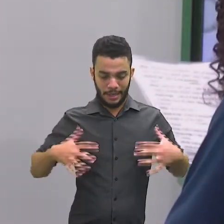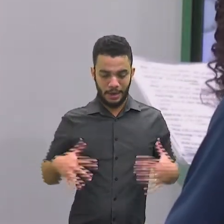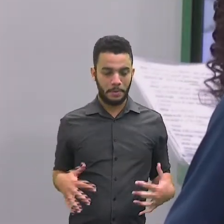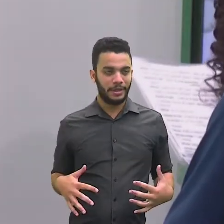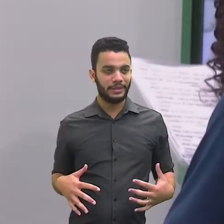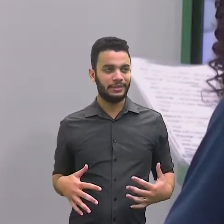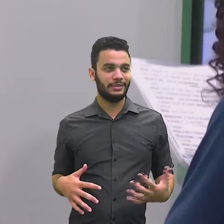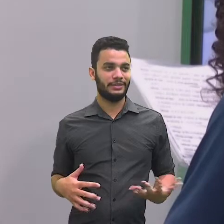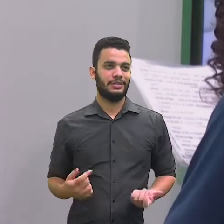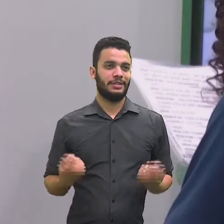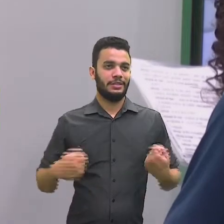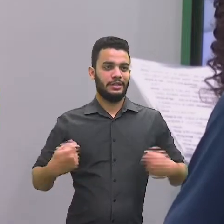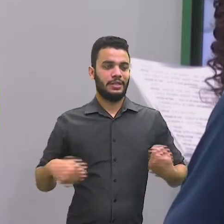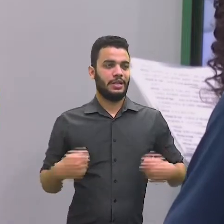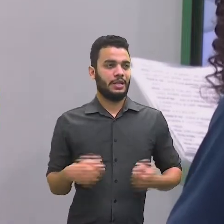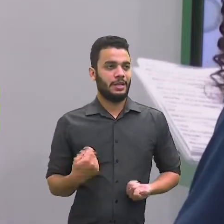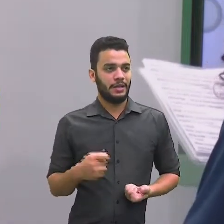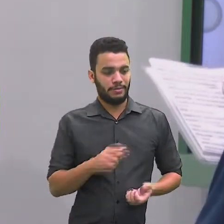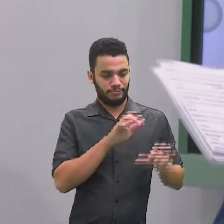Estremecerem.